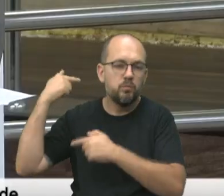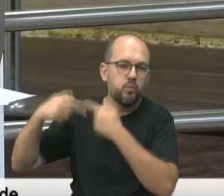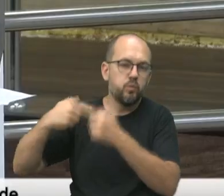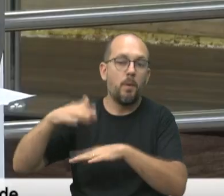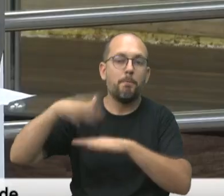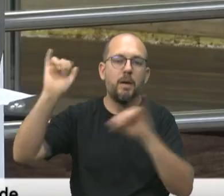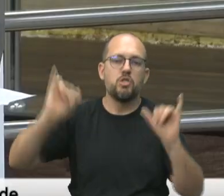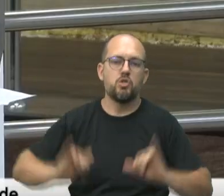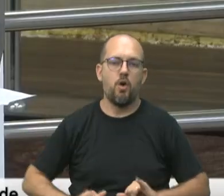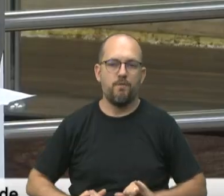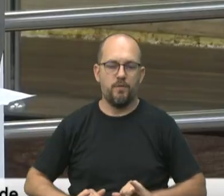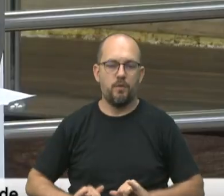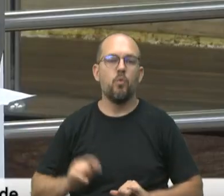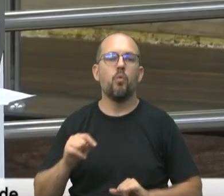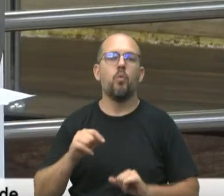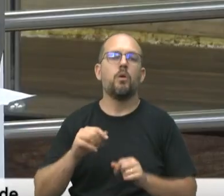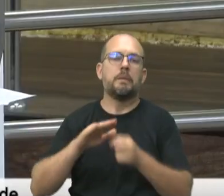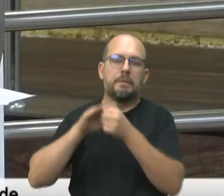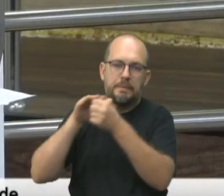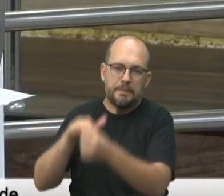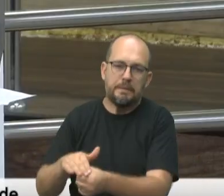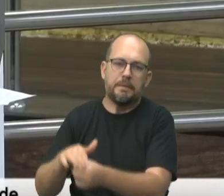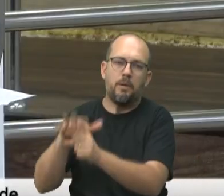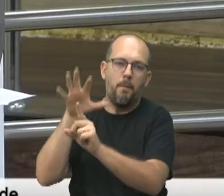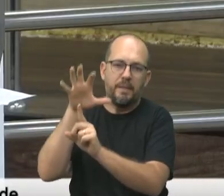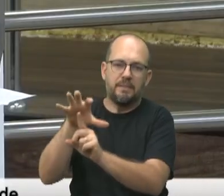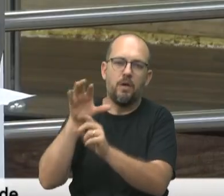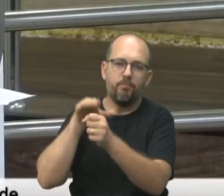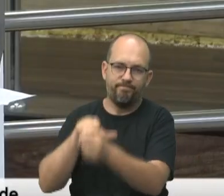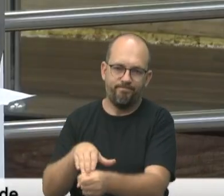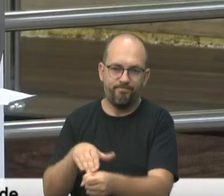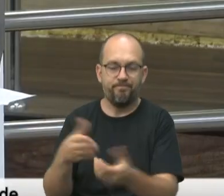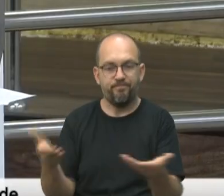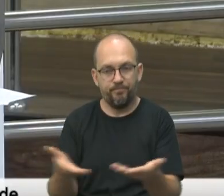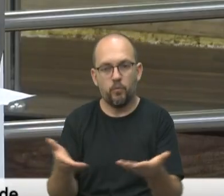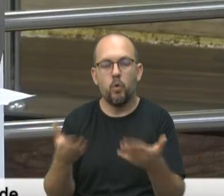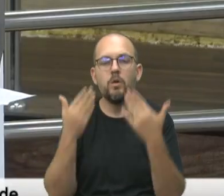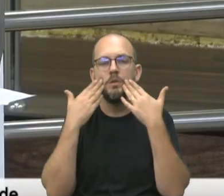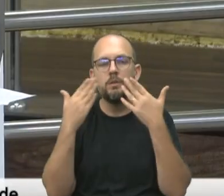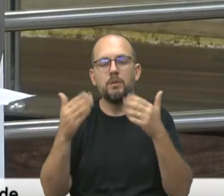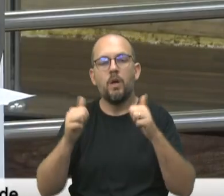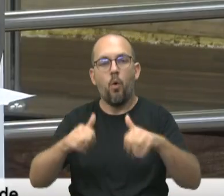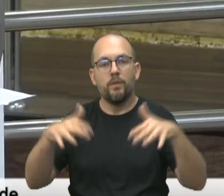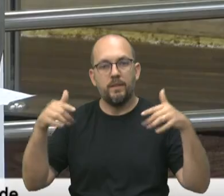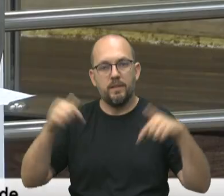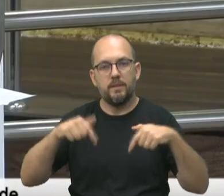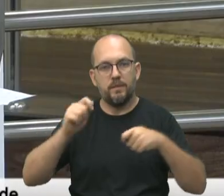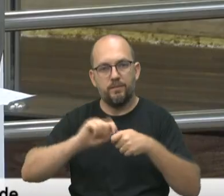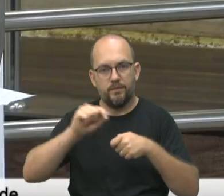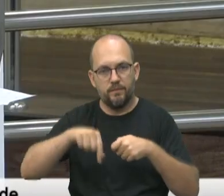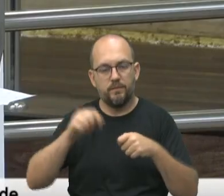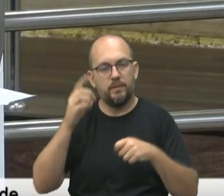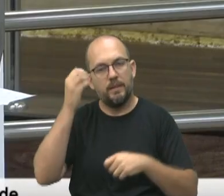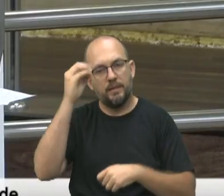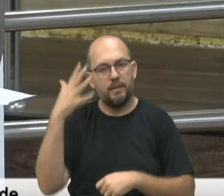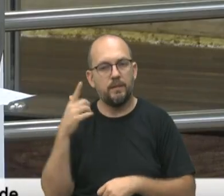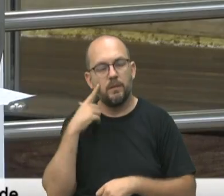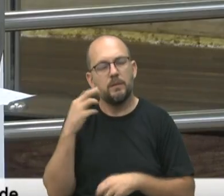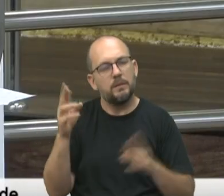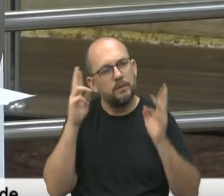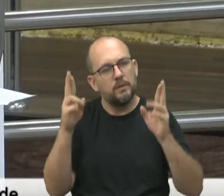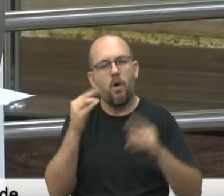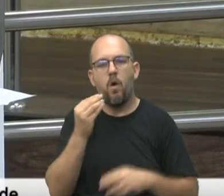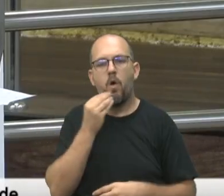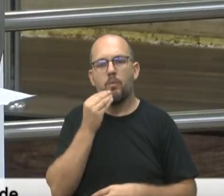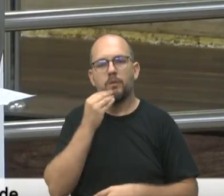com a vulnerabilidade e com a opressão. Então, que essa audiência que a gente está fazendo aqui, Dani, seja uma oportunidade para a